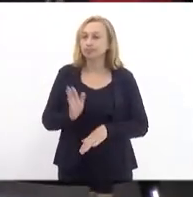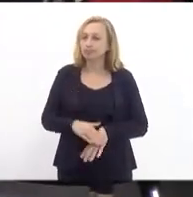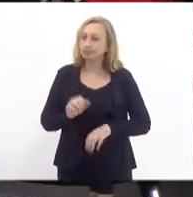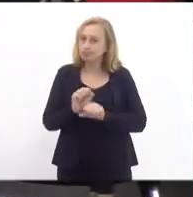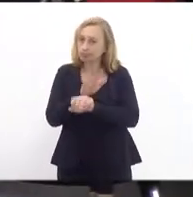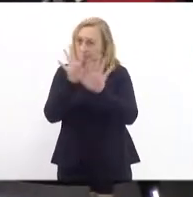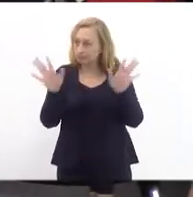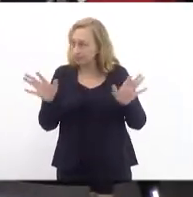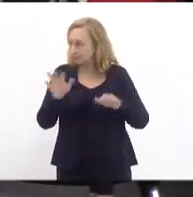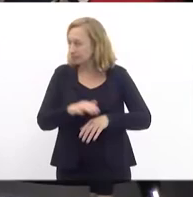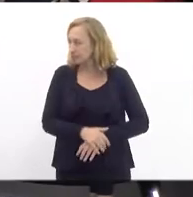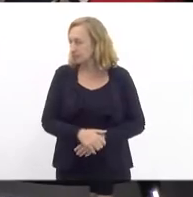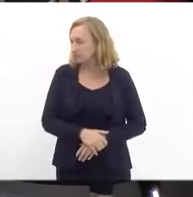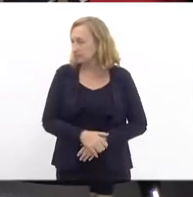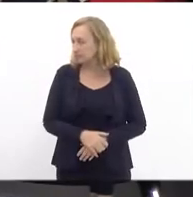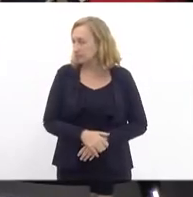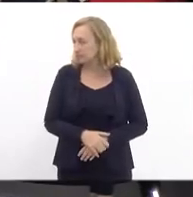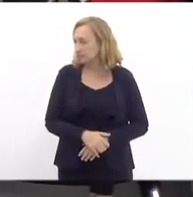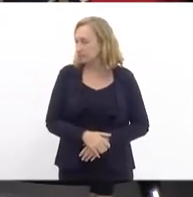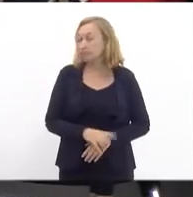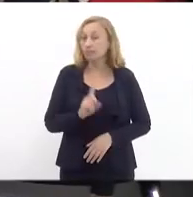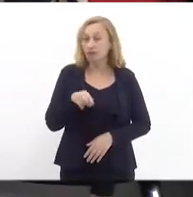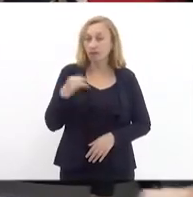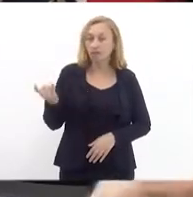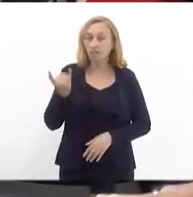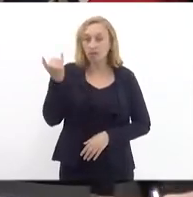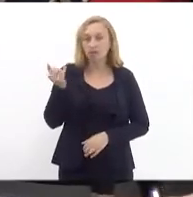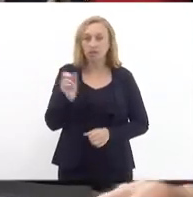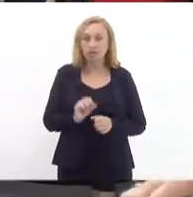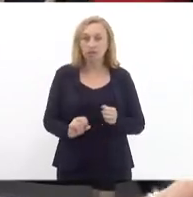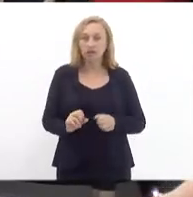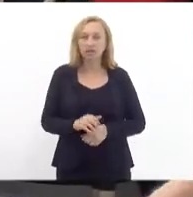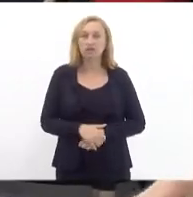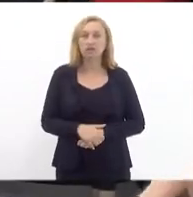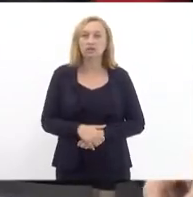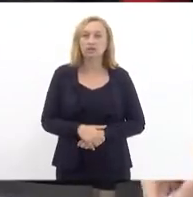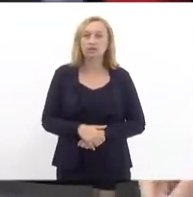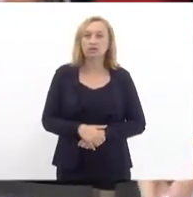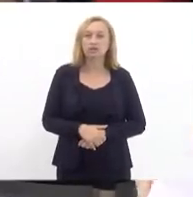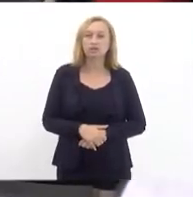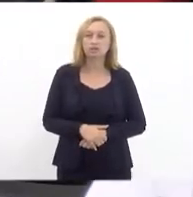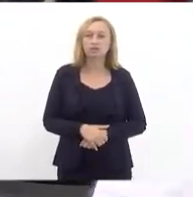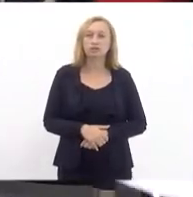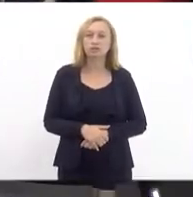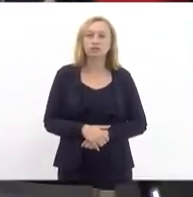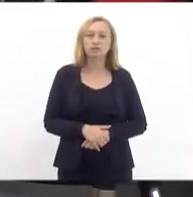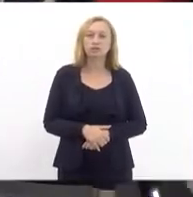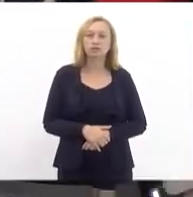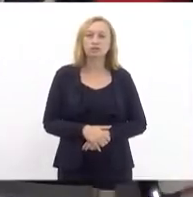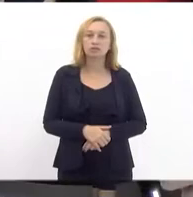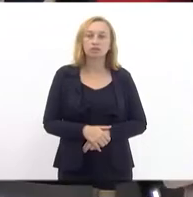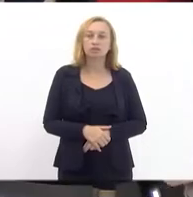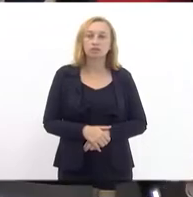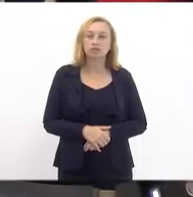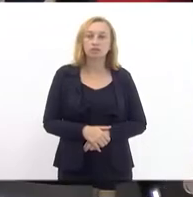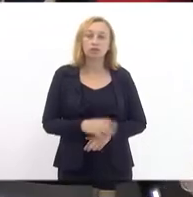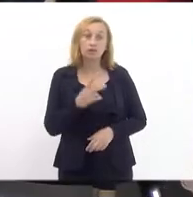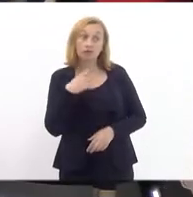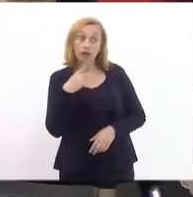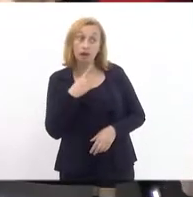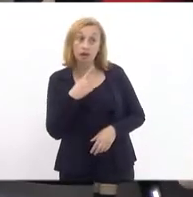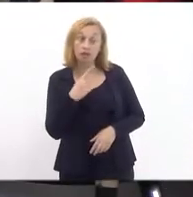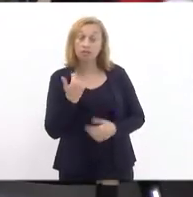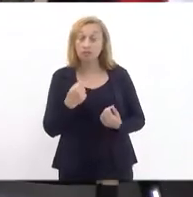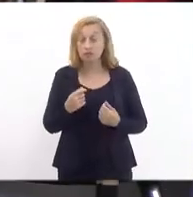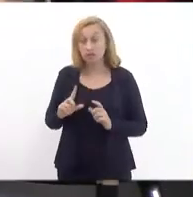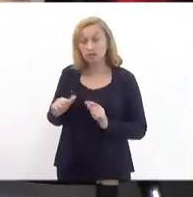mais consistente. Porque, por enquanto, e era importante fazer isso, nós estamos mais nas generalidades. Né? Mas essas